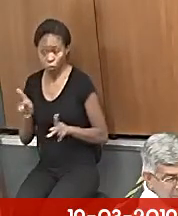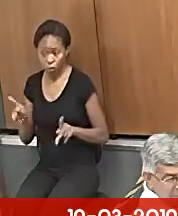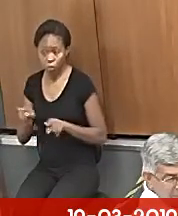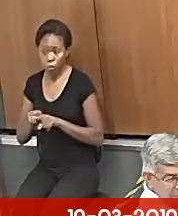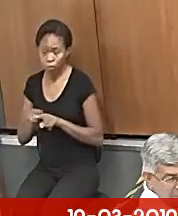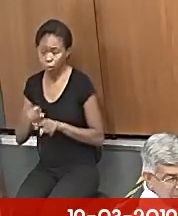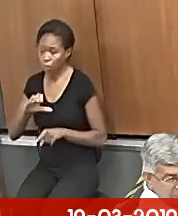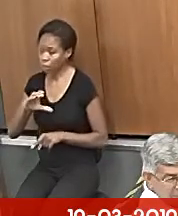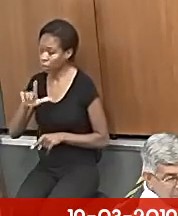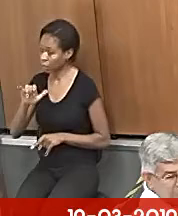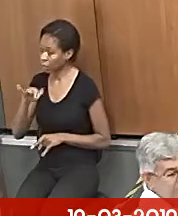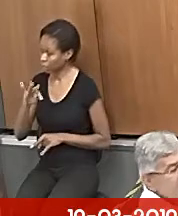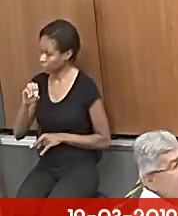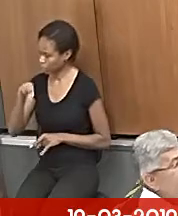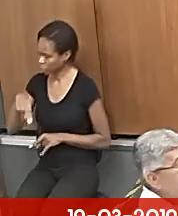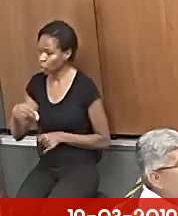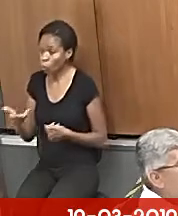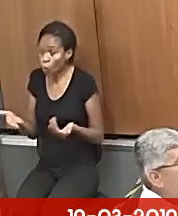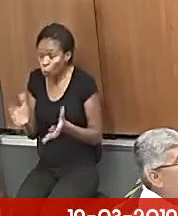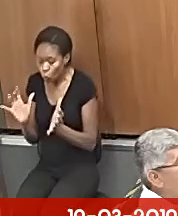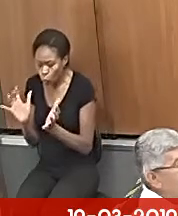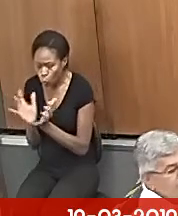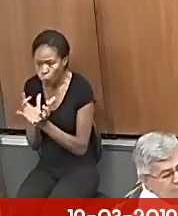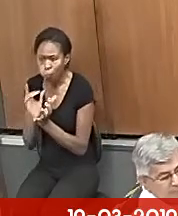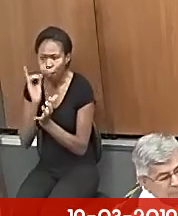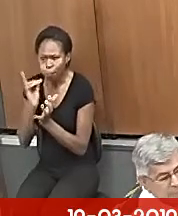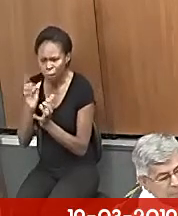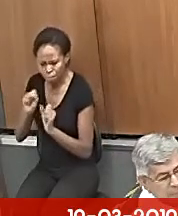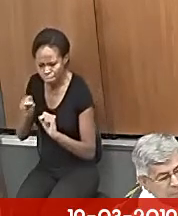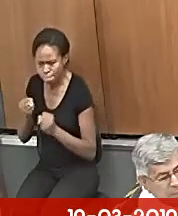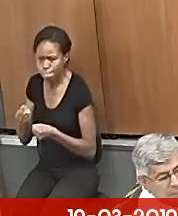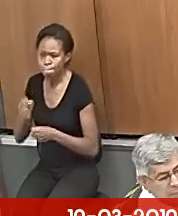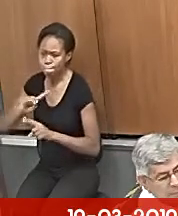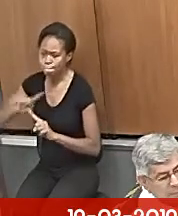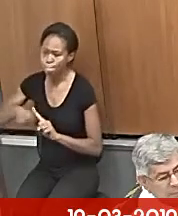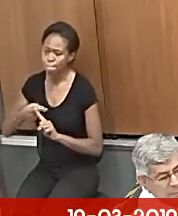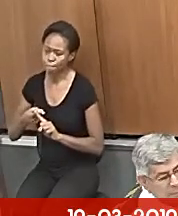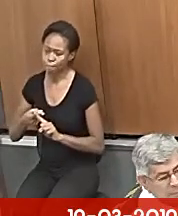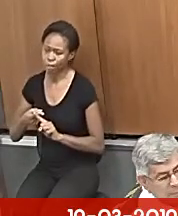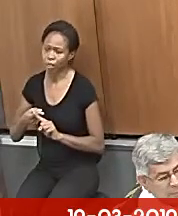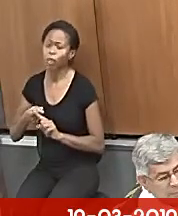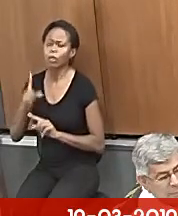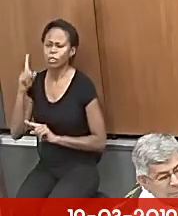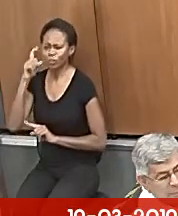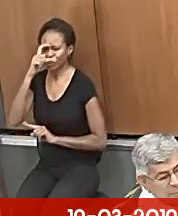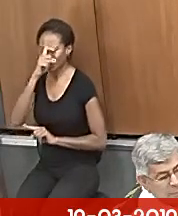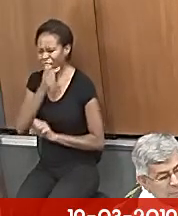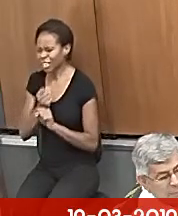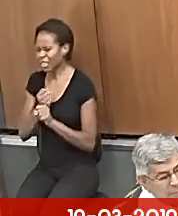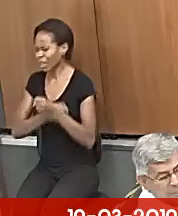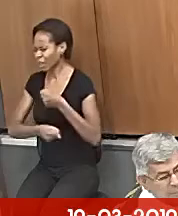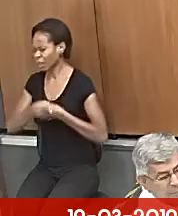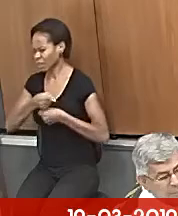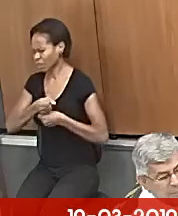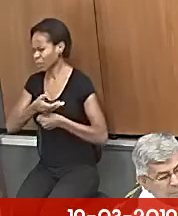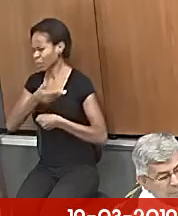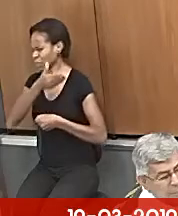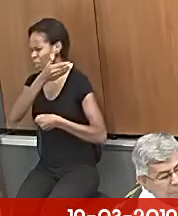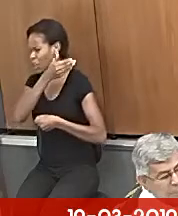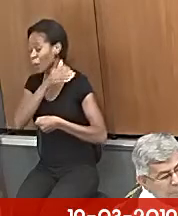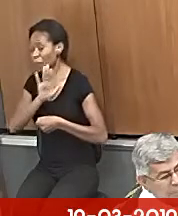hoje a comissão fortaleceu mesmo com toda a dificuldade nos anos anteriores aí nós conseguimos muitos